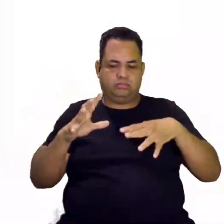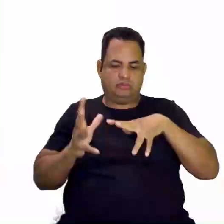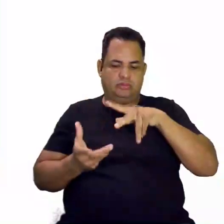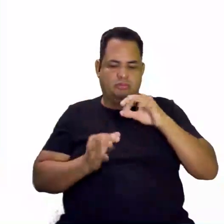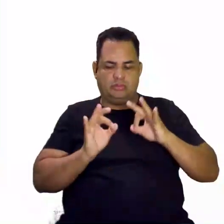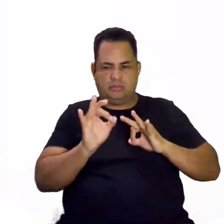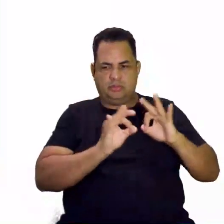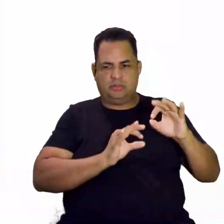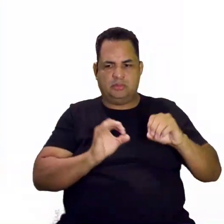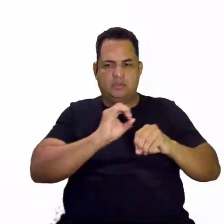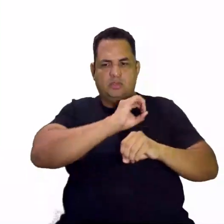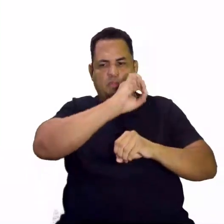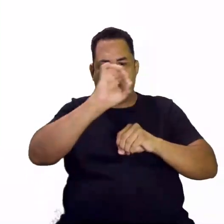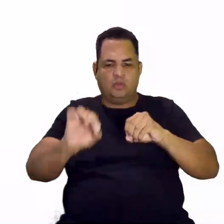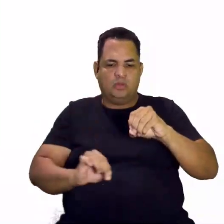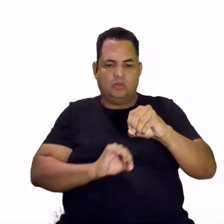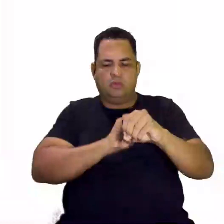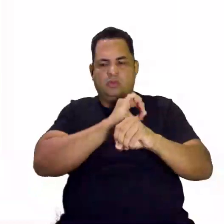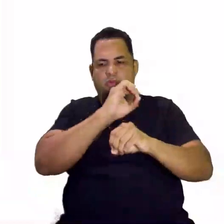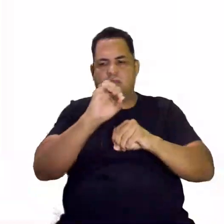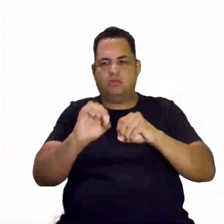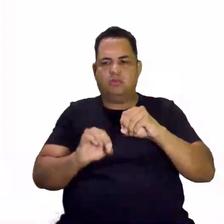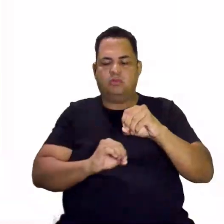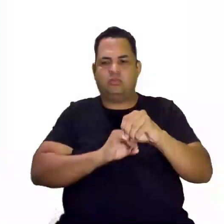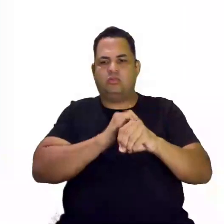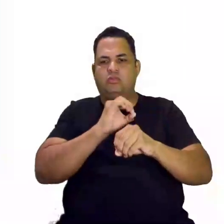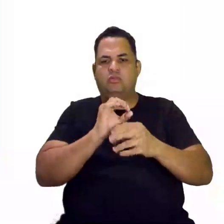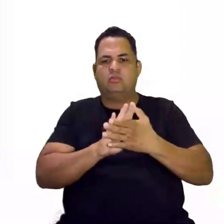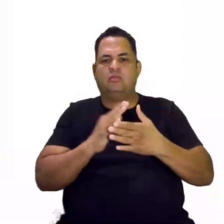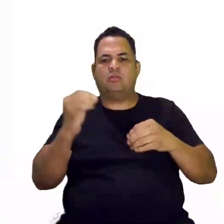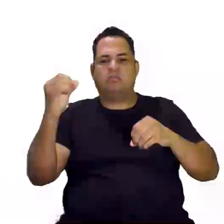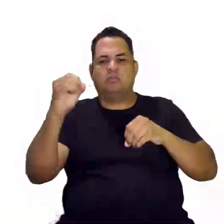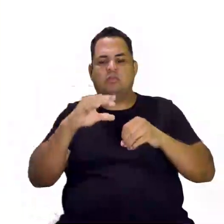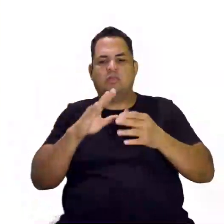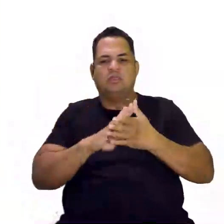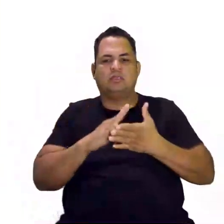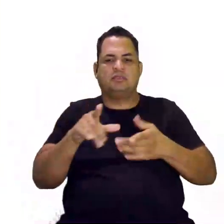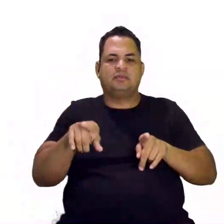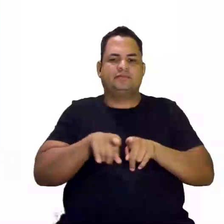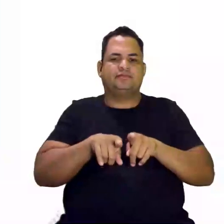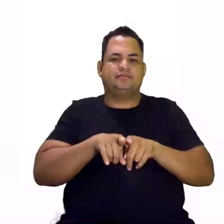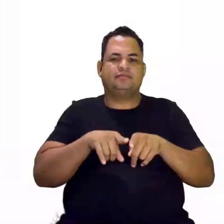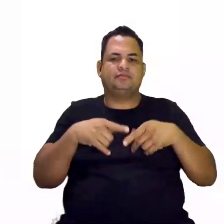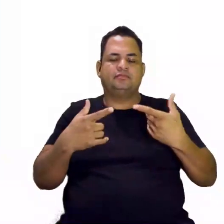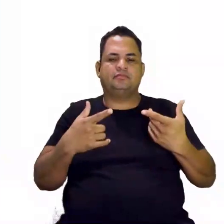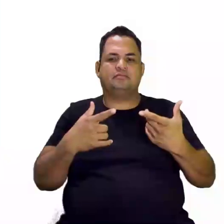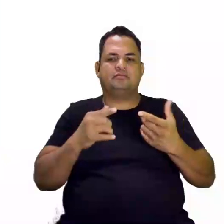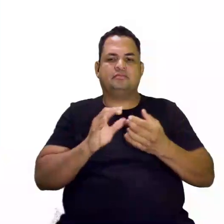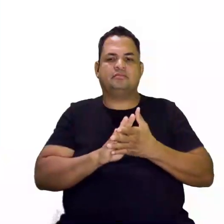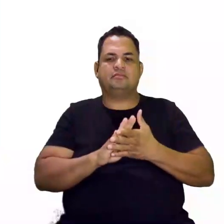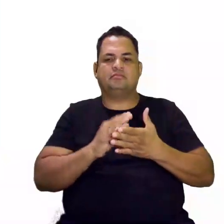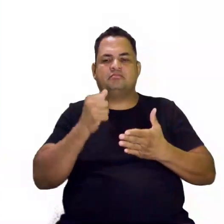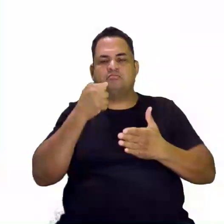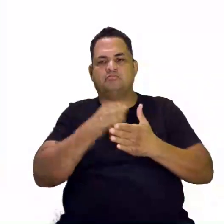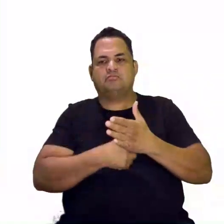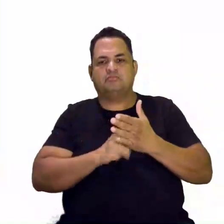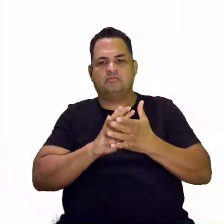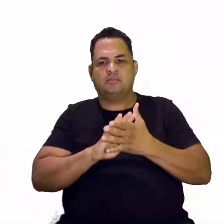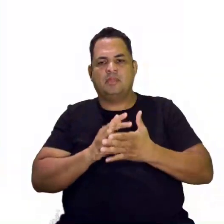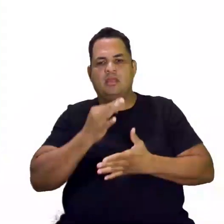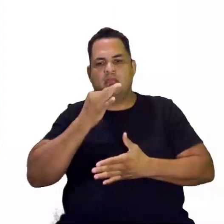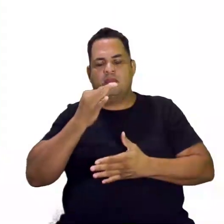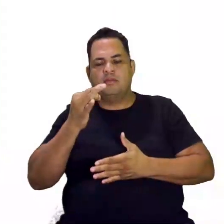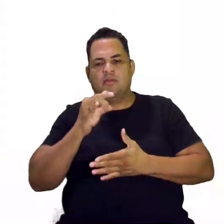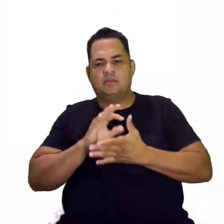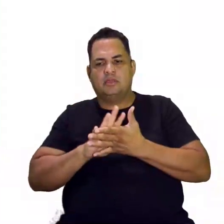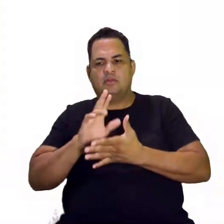ali incidindo. Aí teve aquela situação, a hipótese autotrófica, heterotrófica, que aqueles que defendiam a hipótese